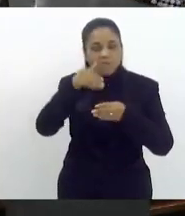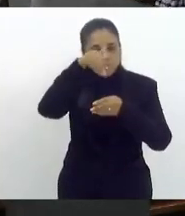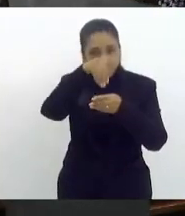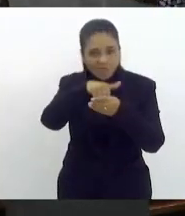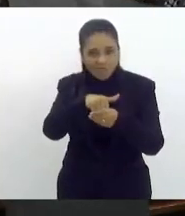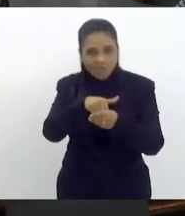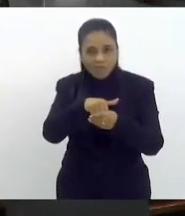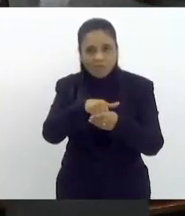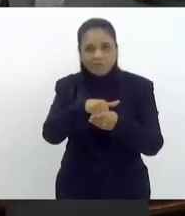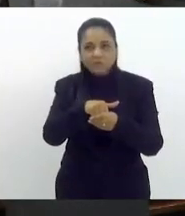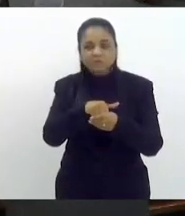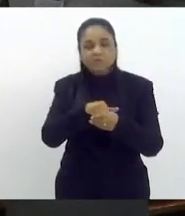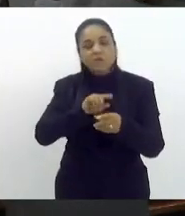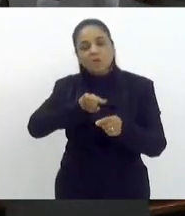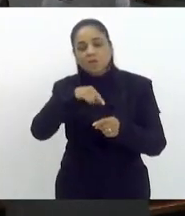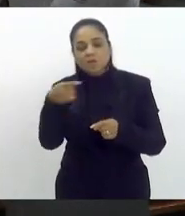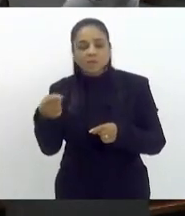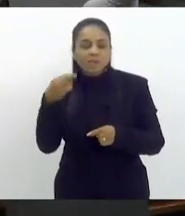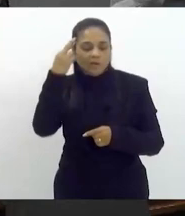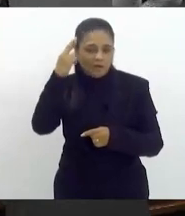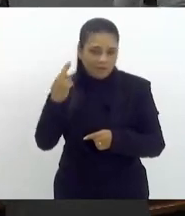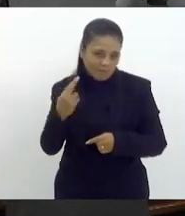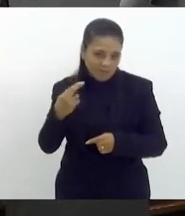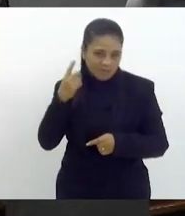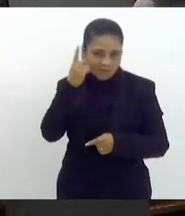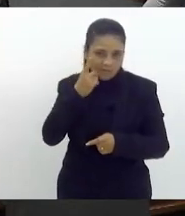logo em seguida deputada